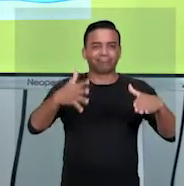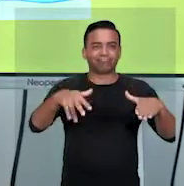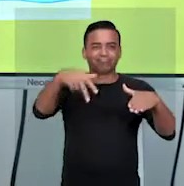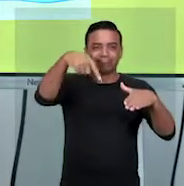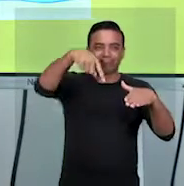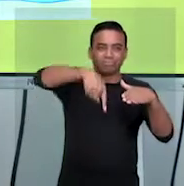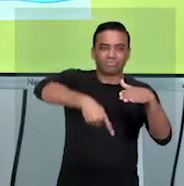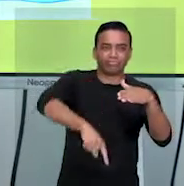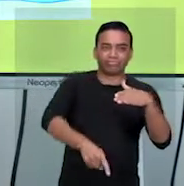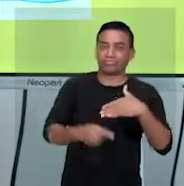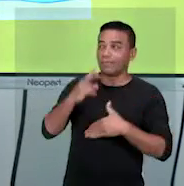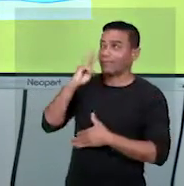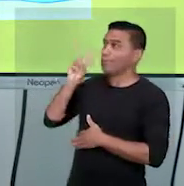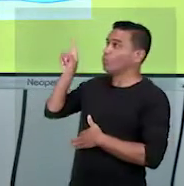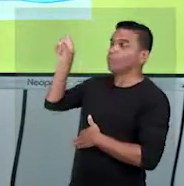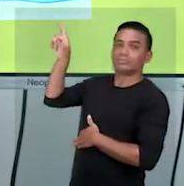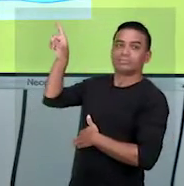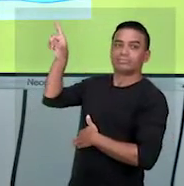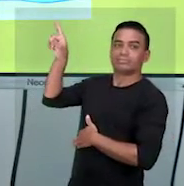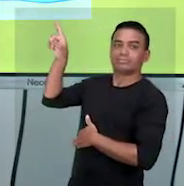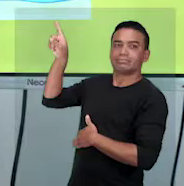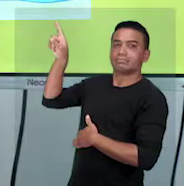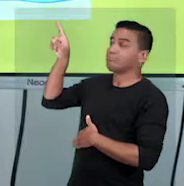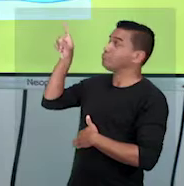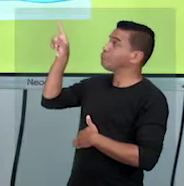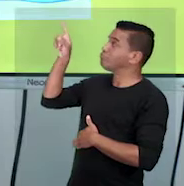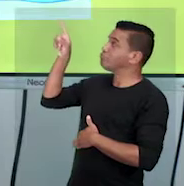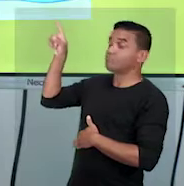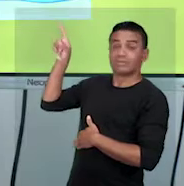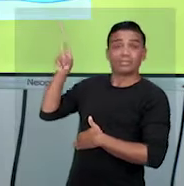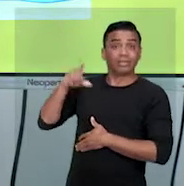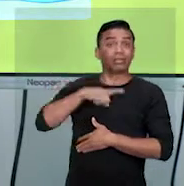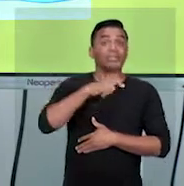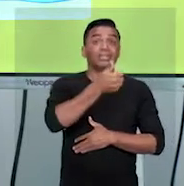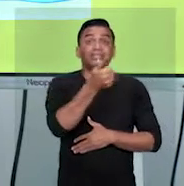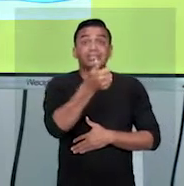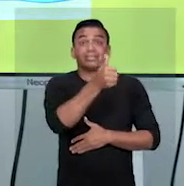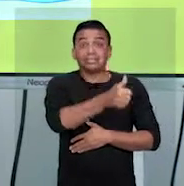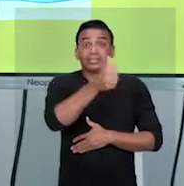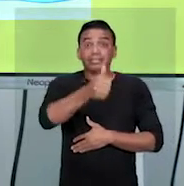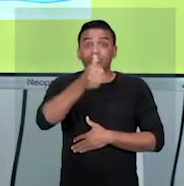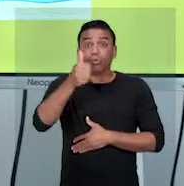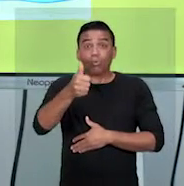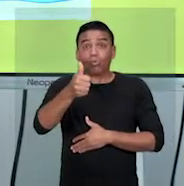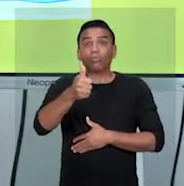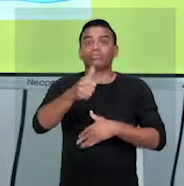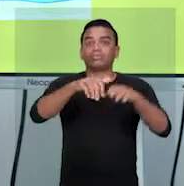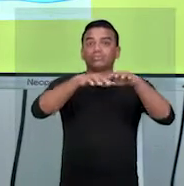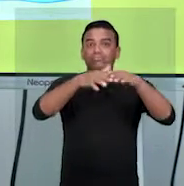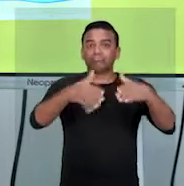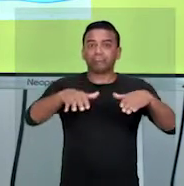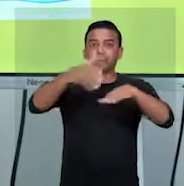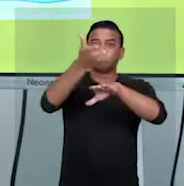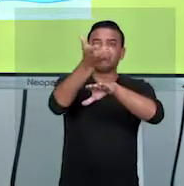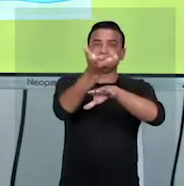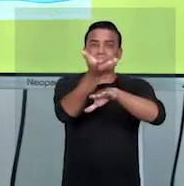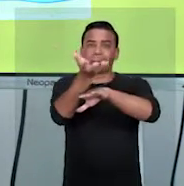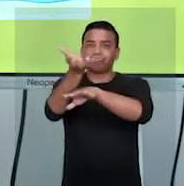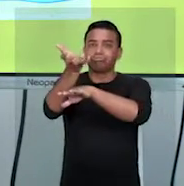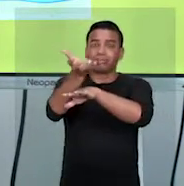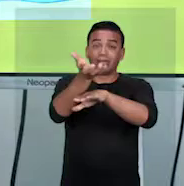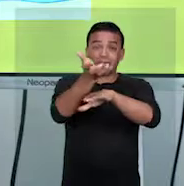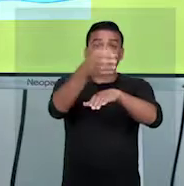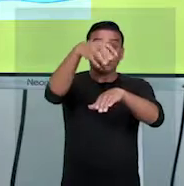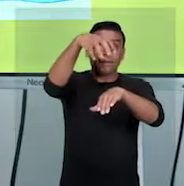temos em torno de 111 plataformas de extração de petróleo. Dentre elas, nós temos as fixas e aquelas que são